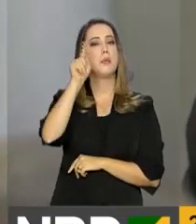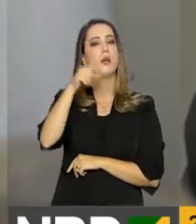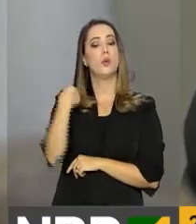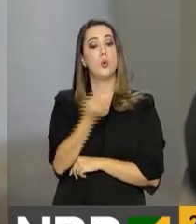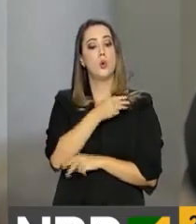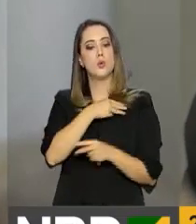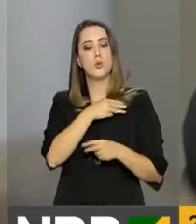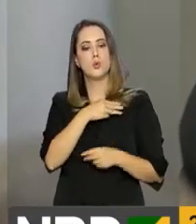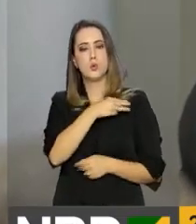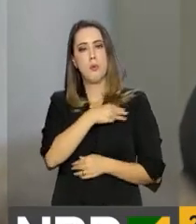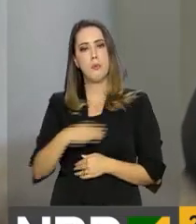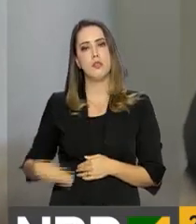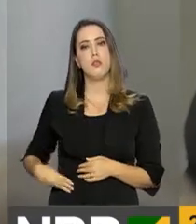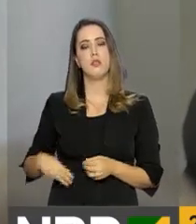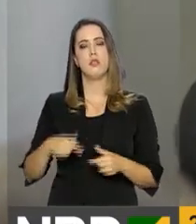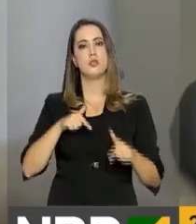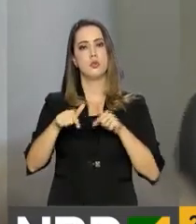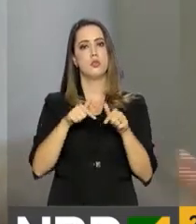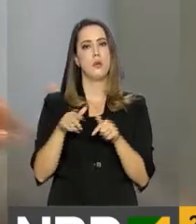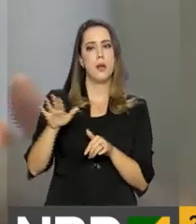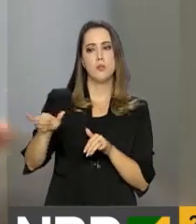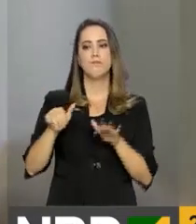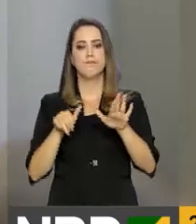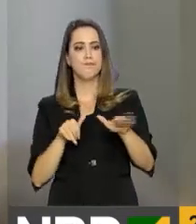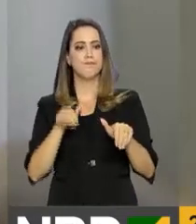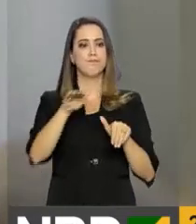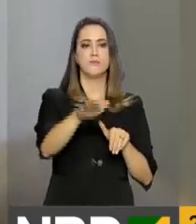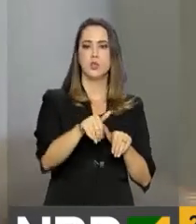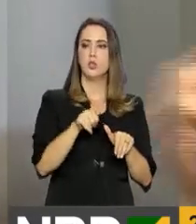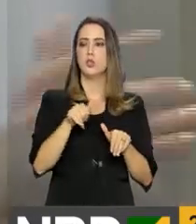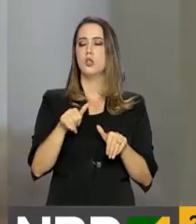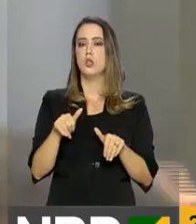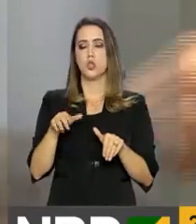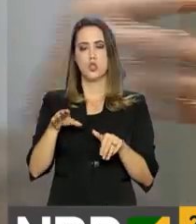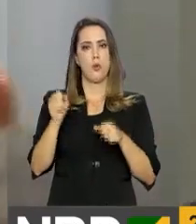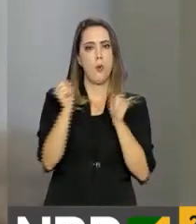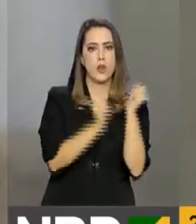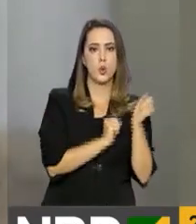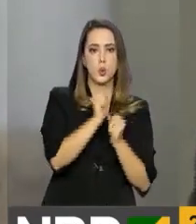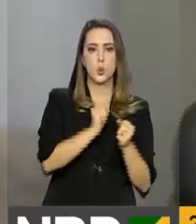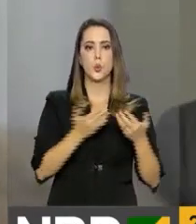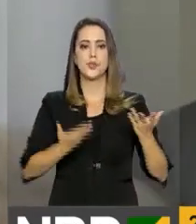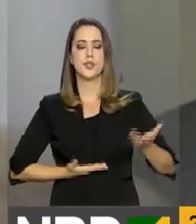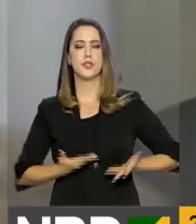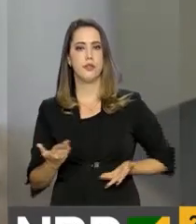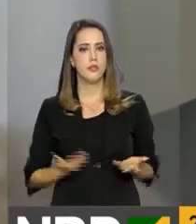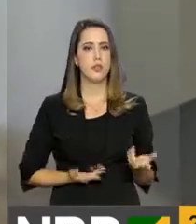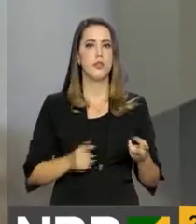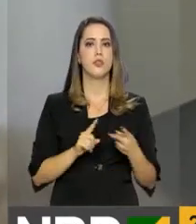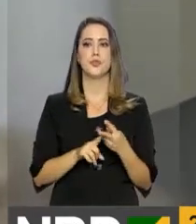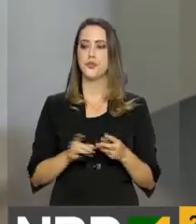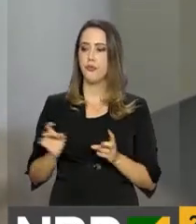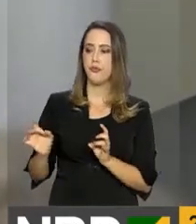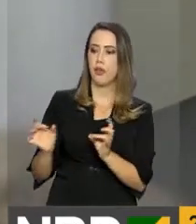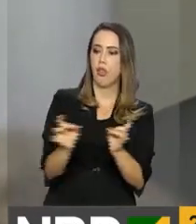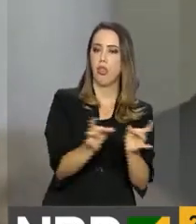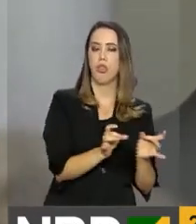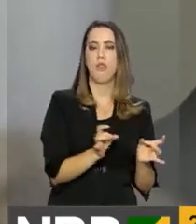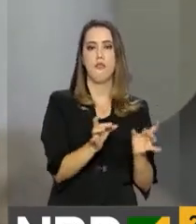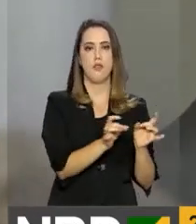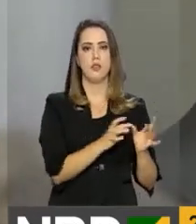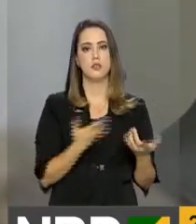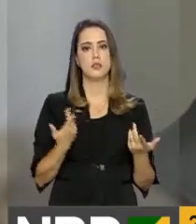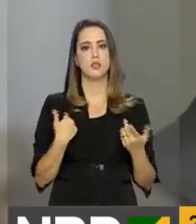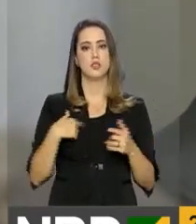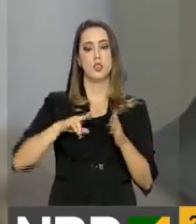Trabalho contactou as federações, não é, Paulo? Da indústria, serviços, do comércio,